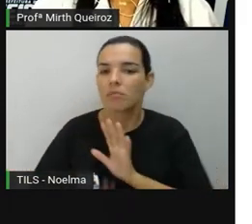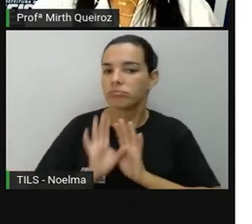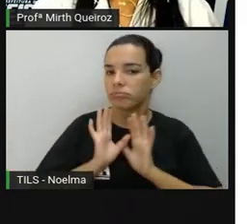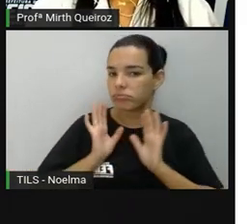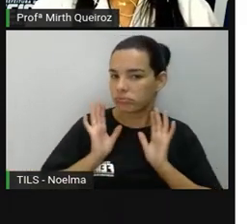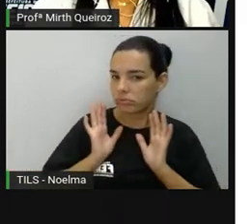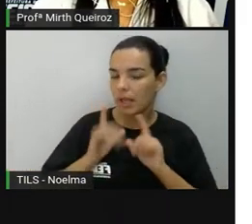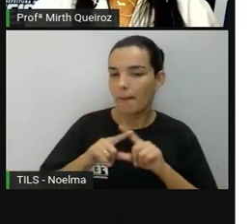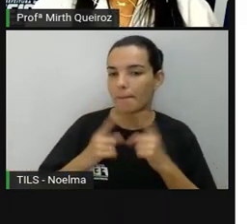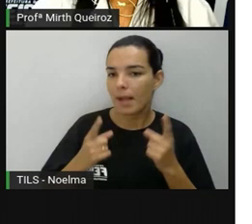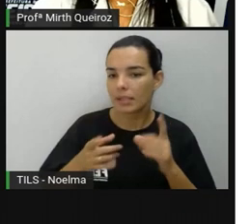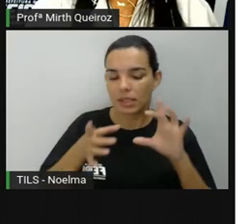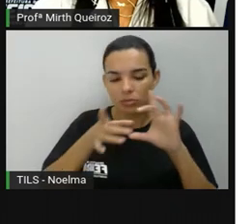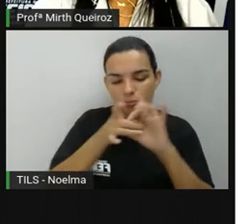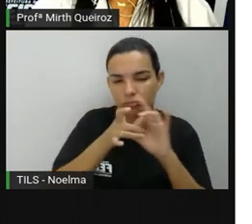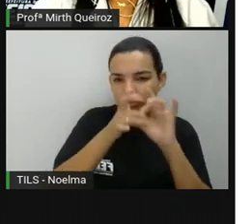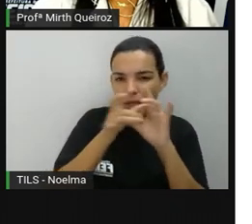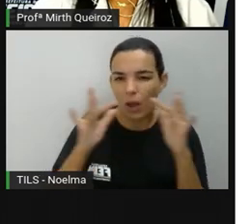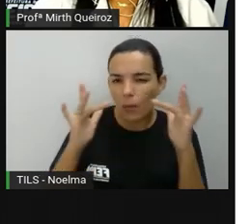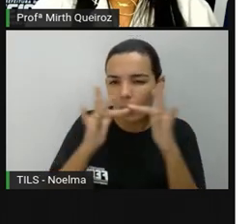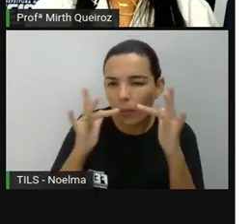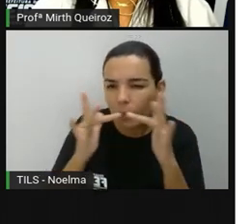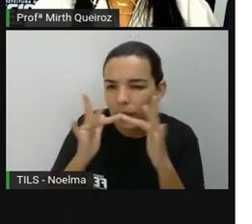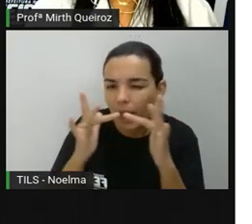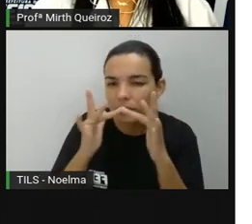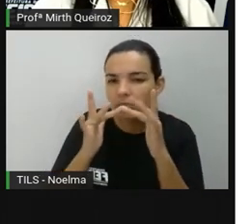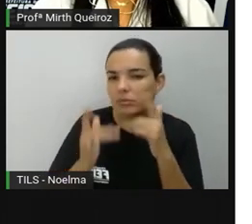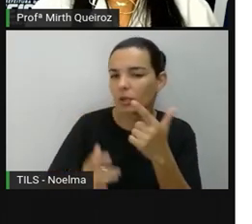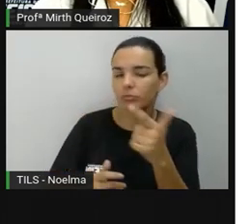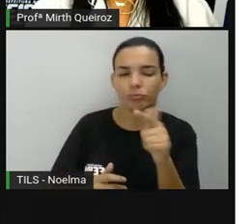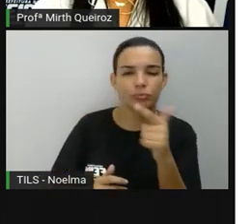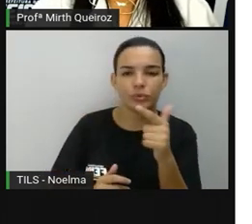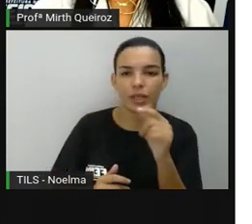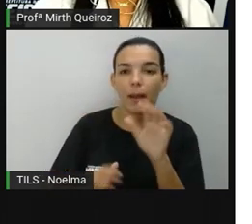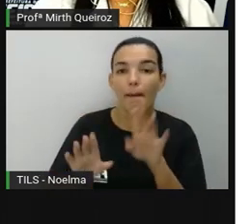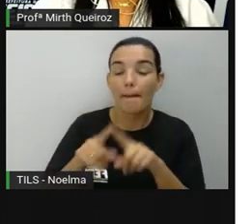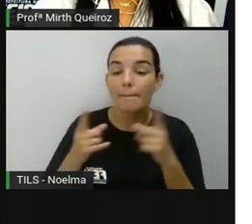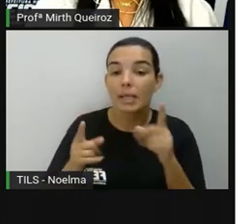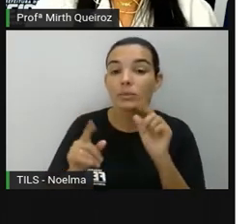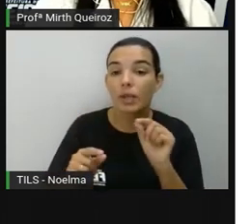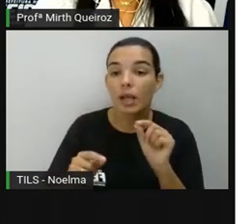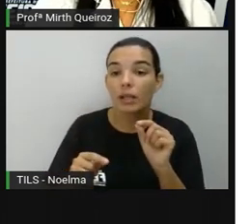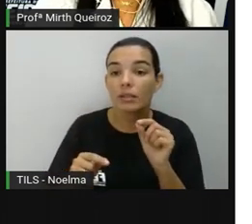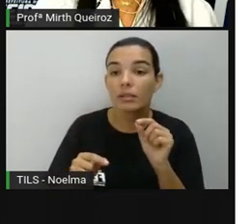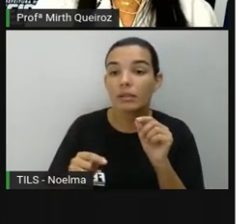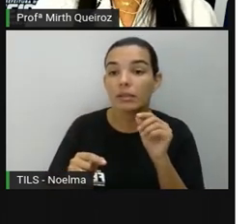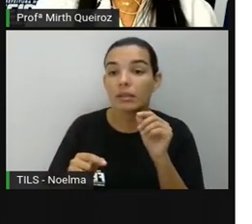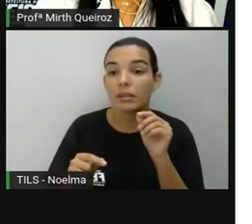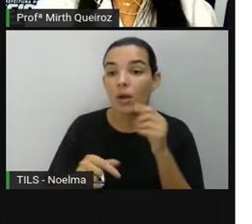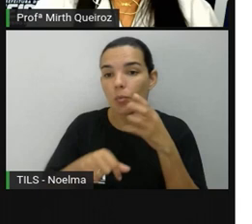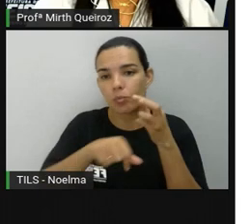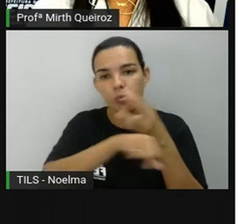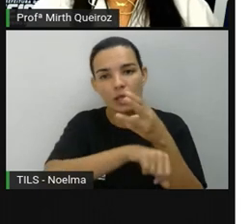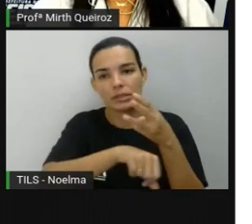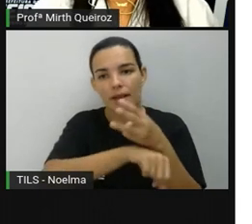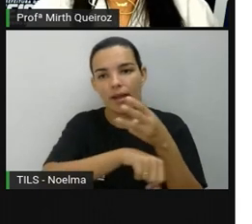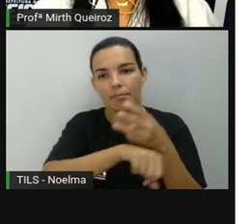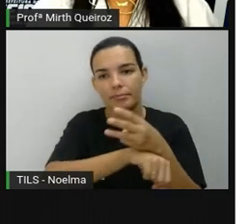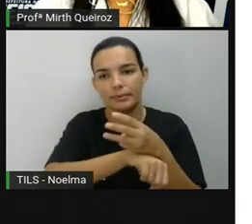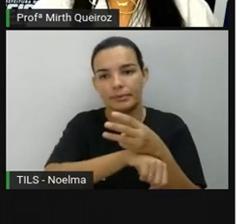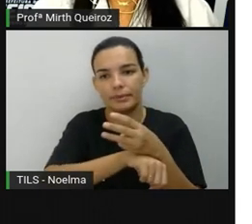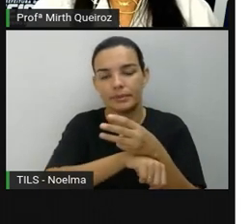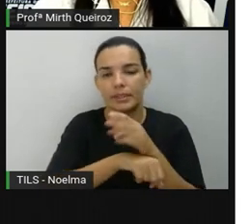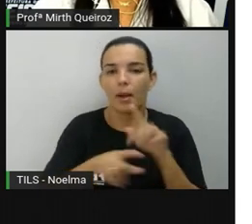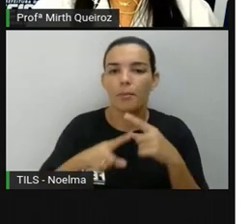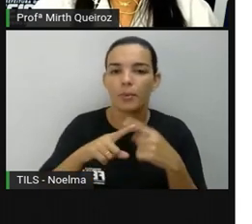essa interação, contato direto, assim, a gente utiliza mais através de quê? Do WhatsApp, né? Que